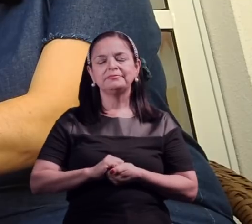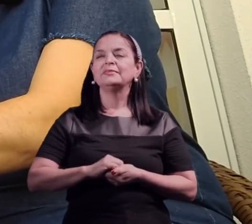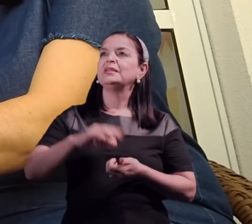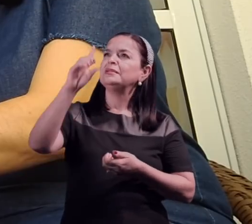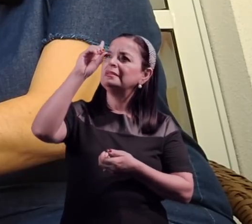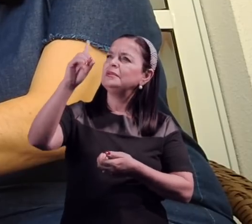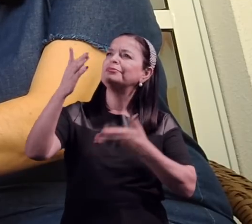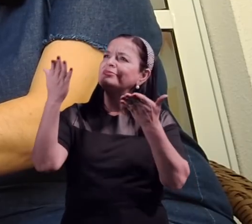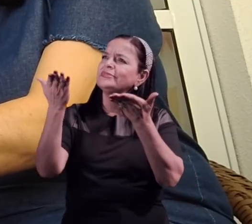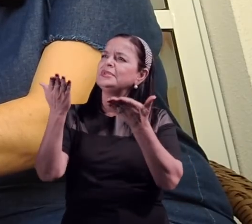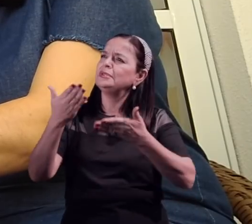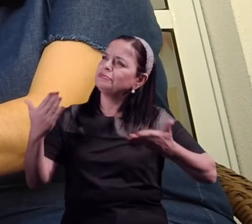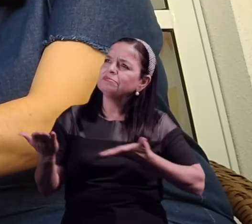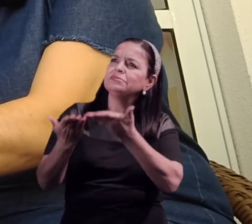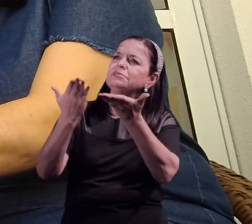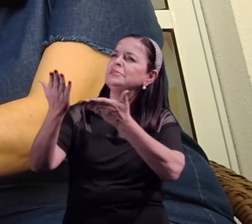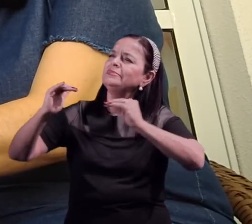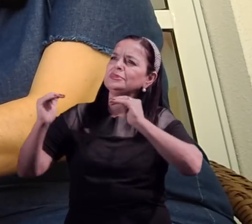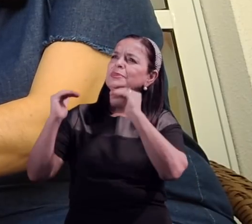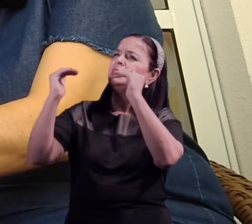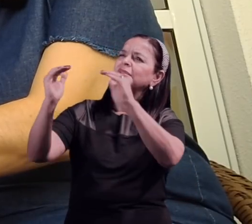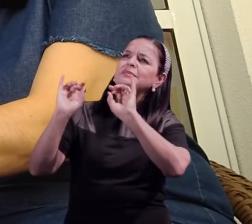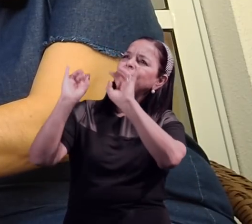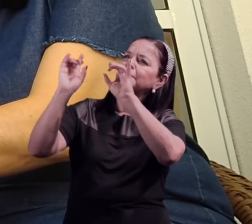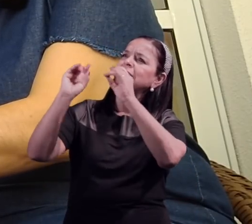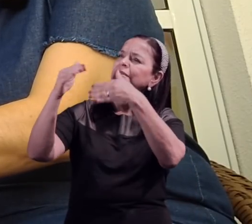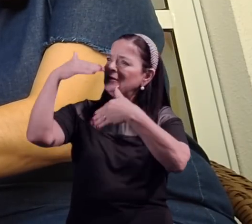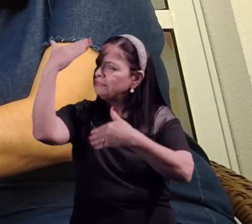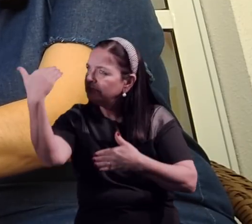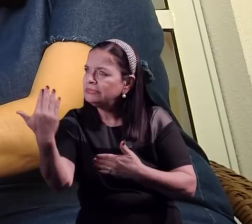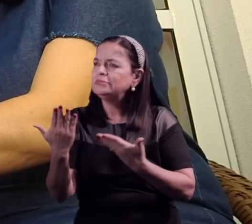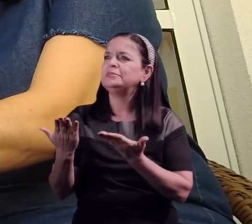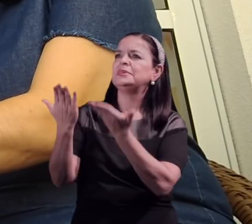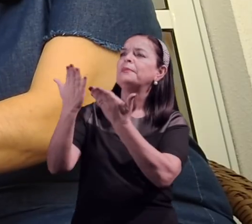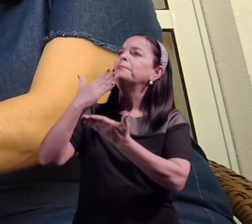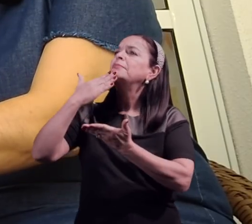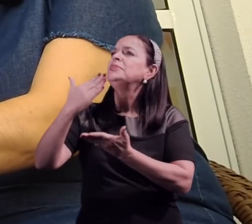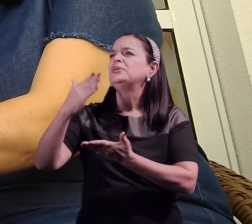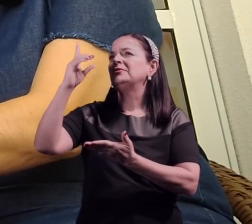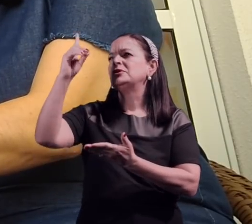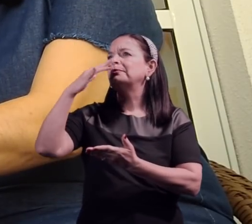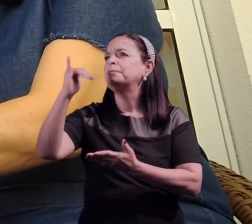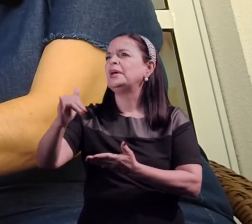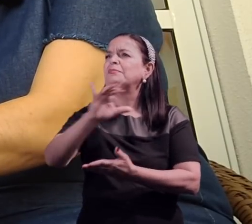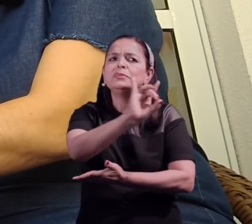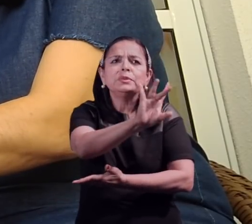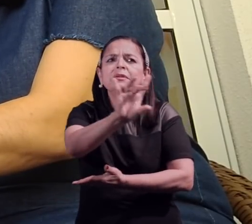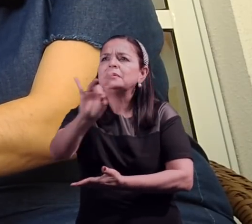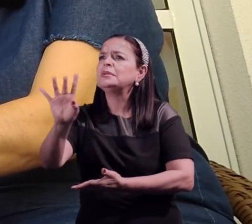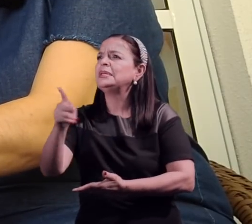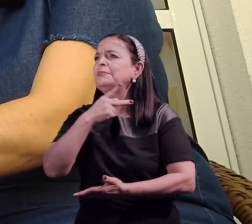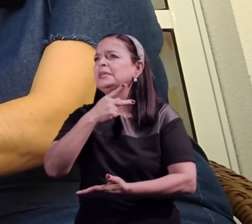te agradecemos. Reconhecemos a Tua soberania e ainda na Tua presença te pedimos, ó Pai, por cada pastor da nossa igreja,